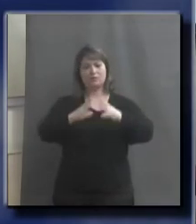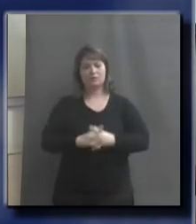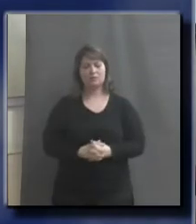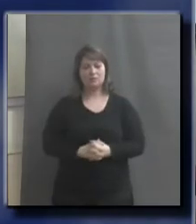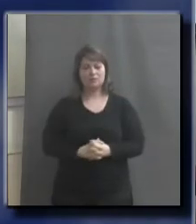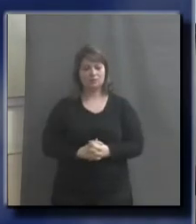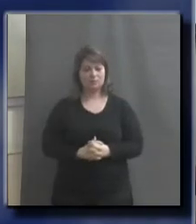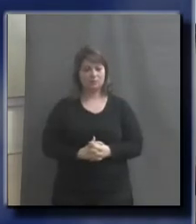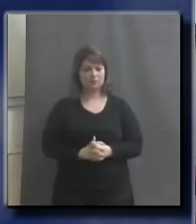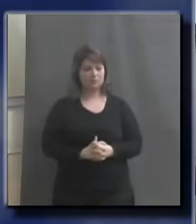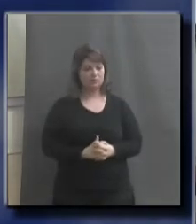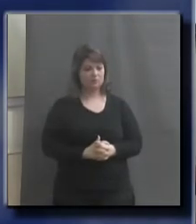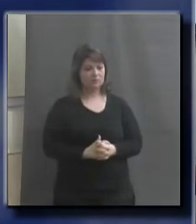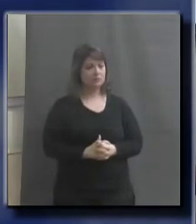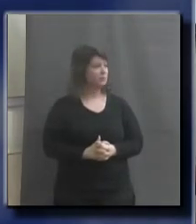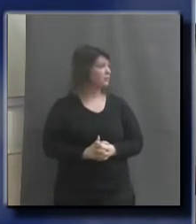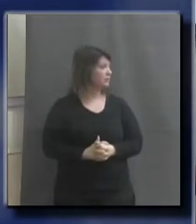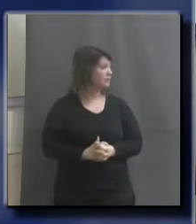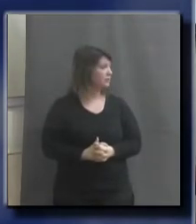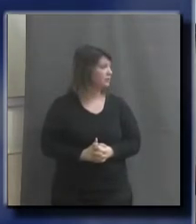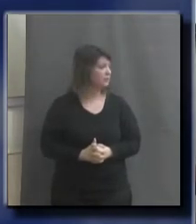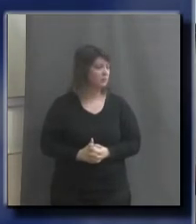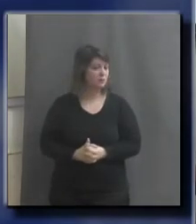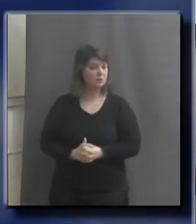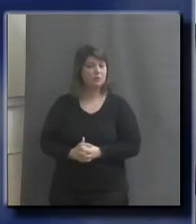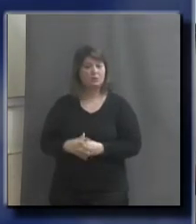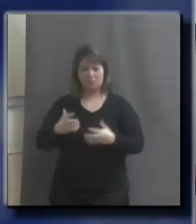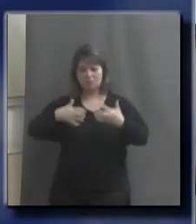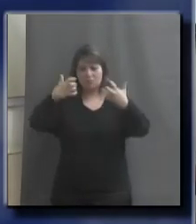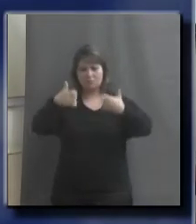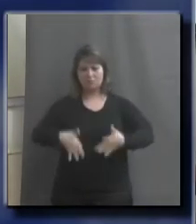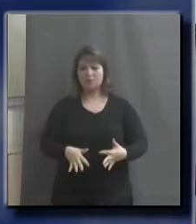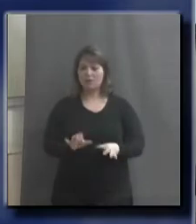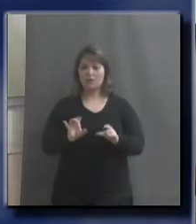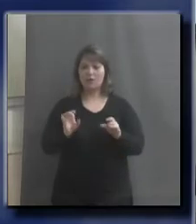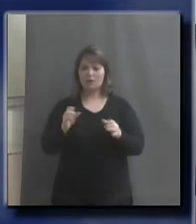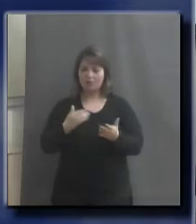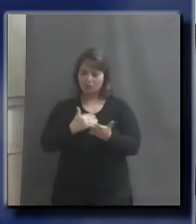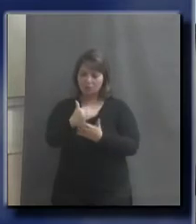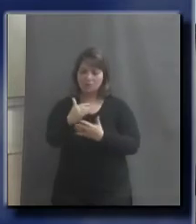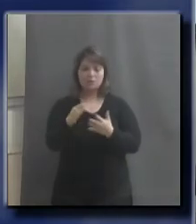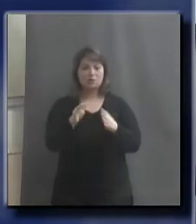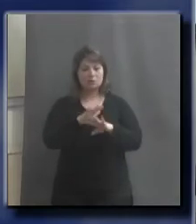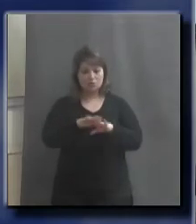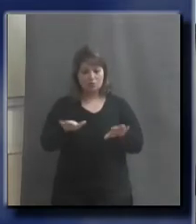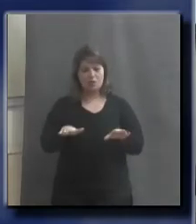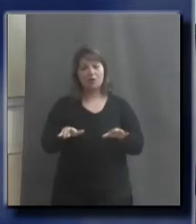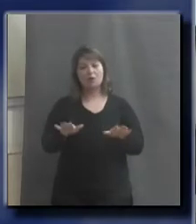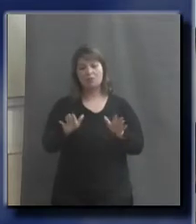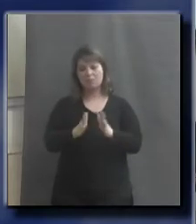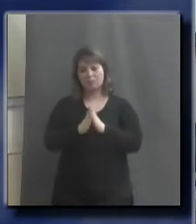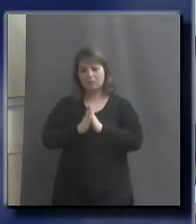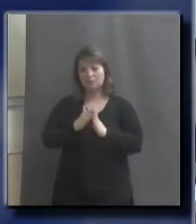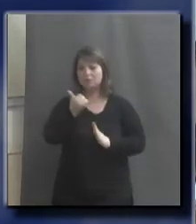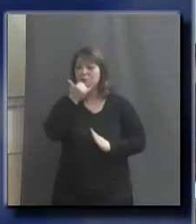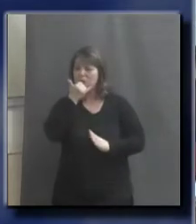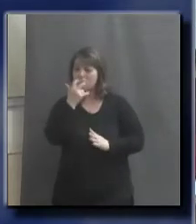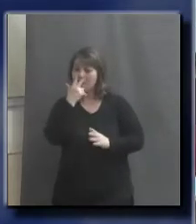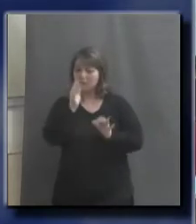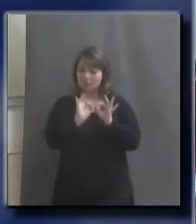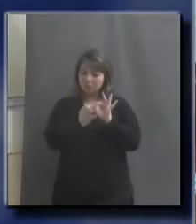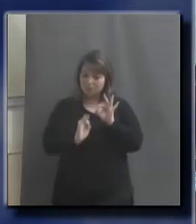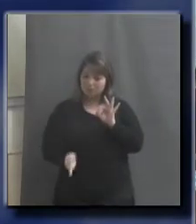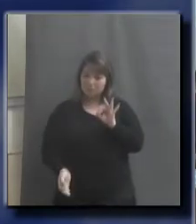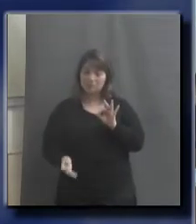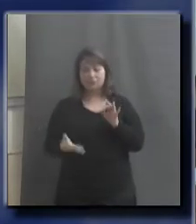Então, acho que era esse um pouco do que eu queria dizer nesse momento inicial. Pedir desculpas por ter me alongado, mas,